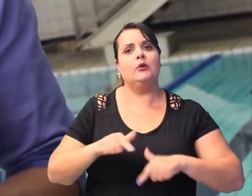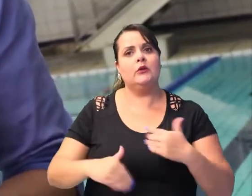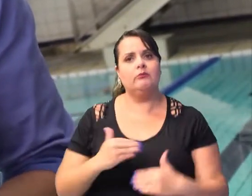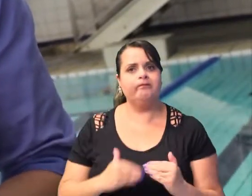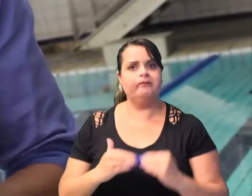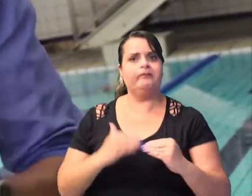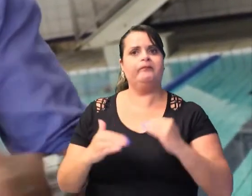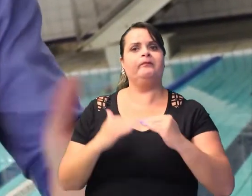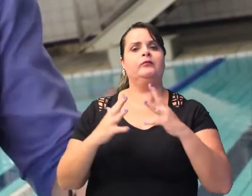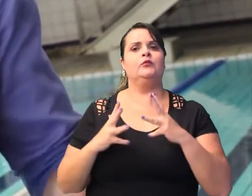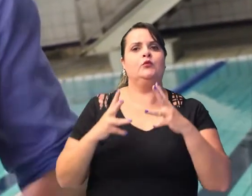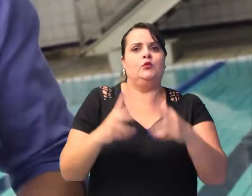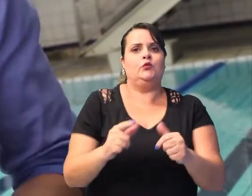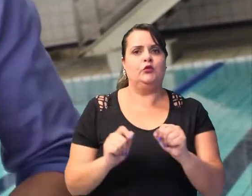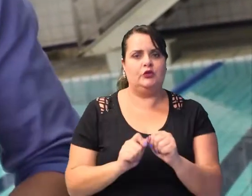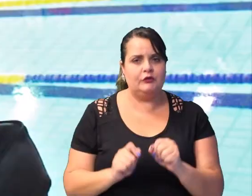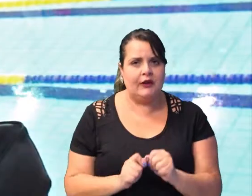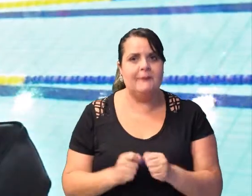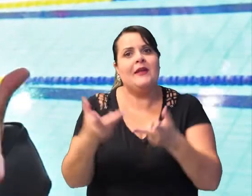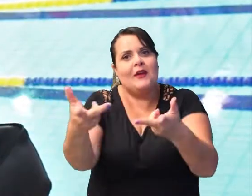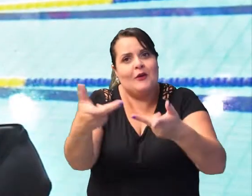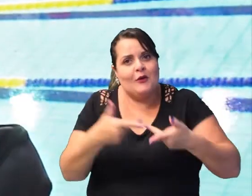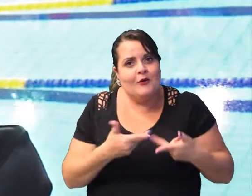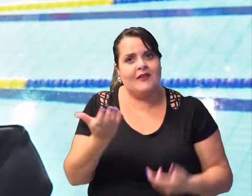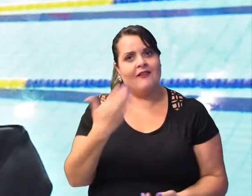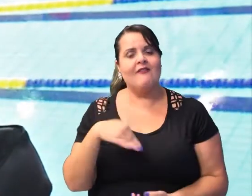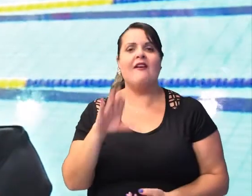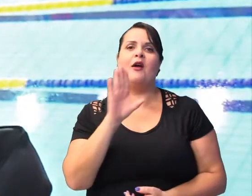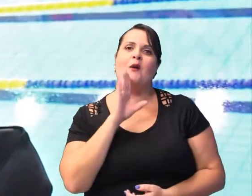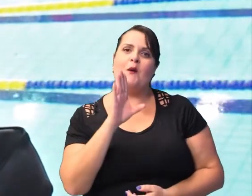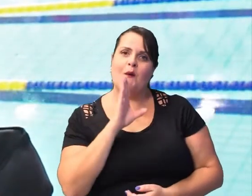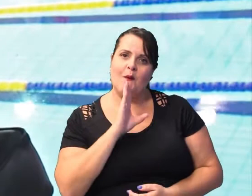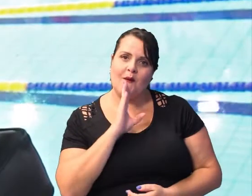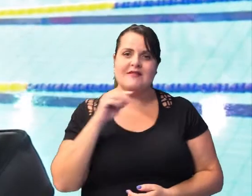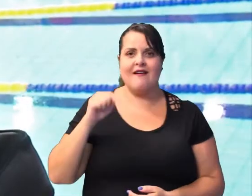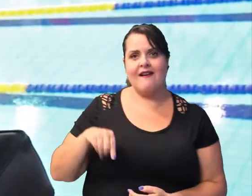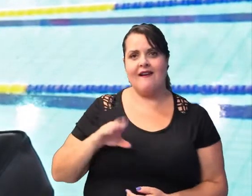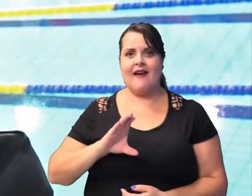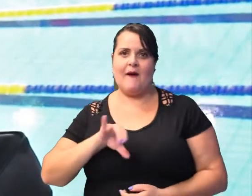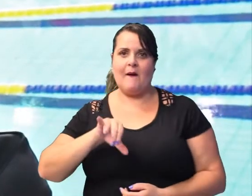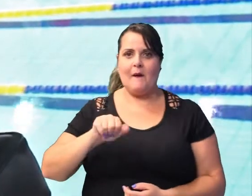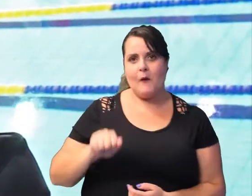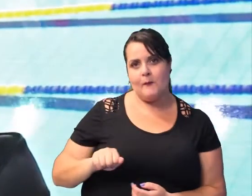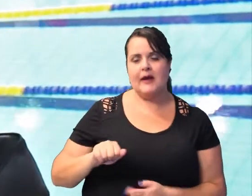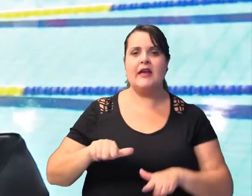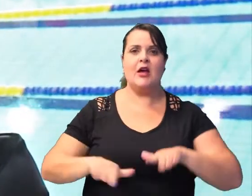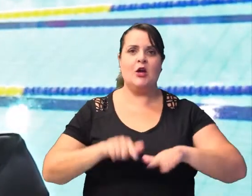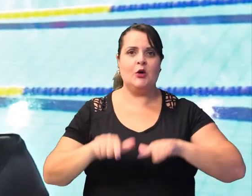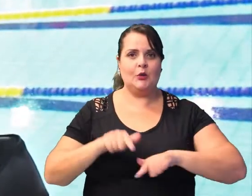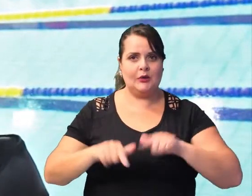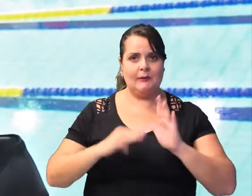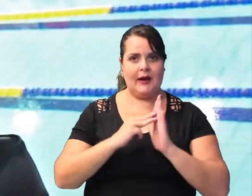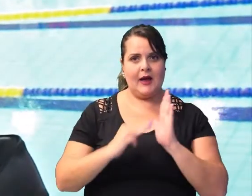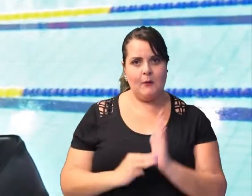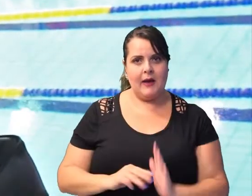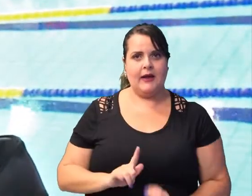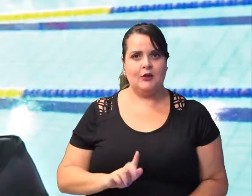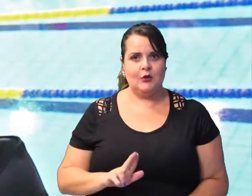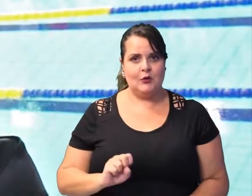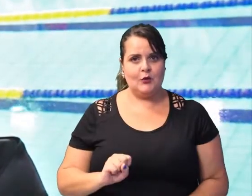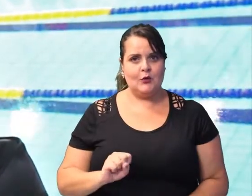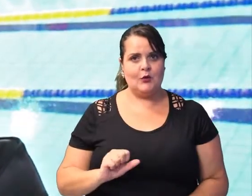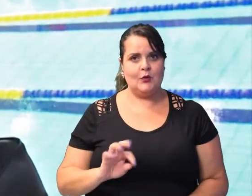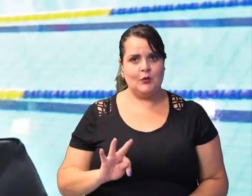muito rico dentro de todos os níveis que a gente chamava a gente é convidado a sair pra ver aqui na companhia athlética para conhecer mais sobre esse trabalho da metodologia